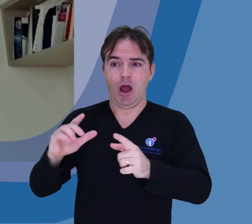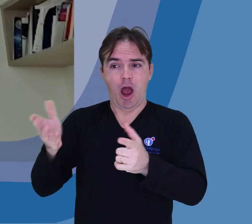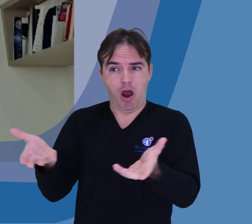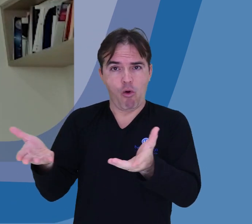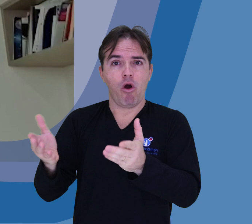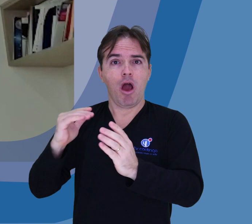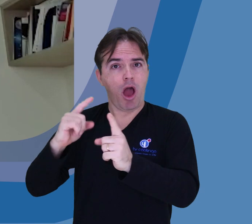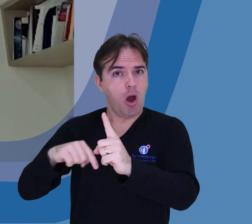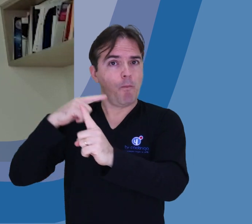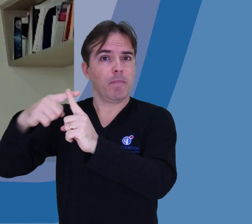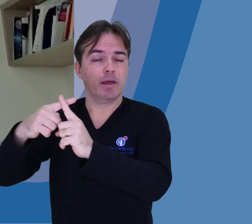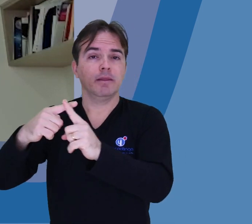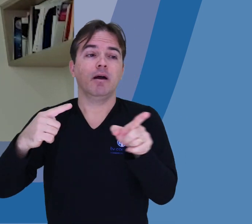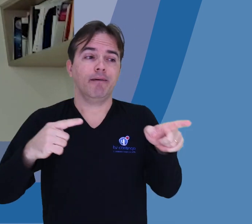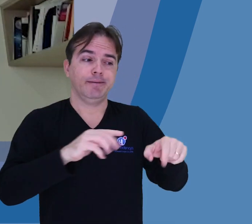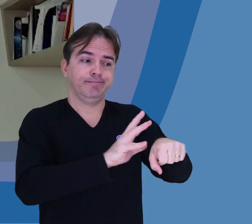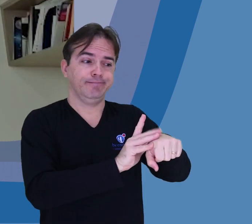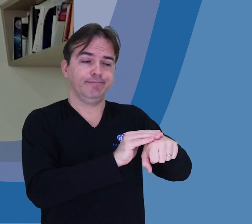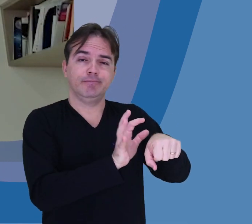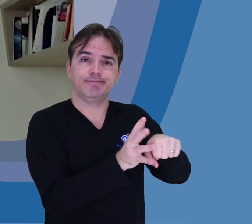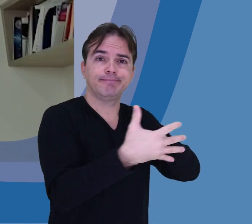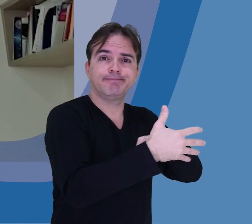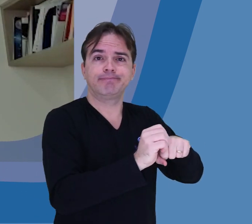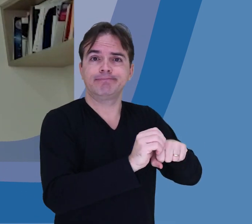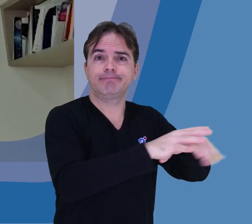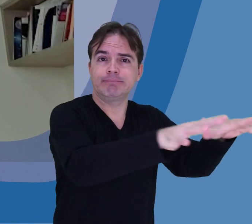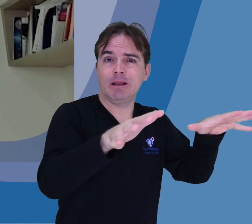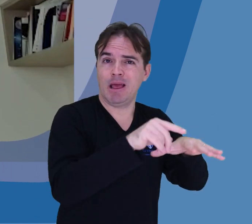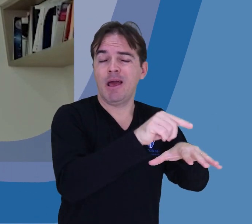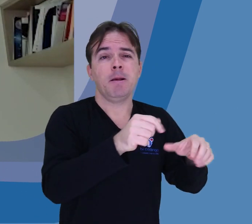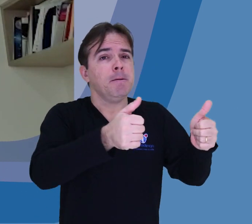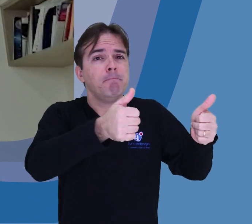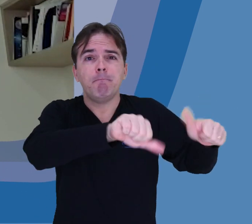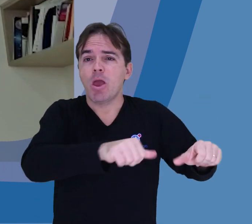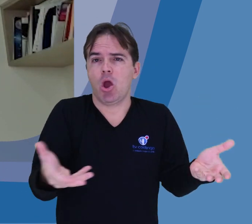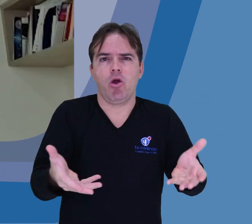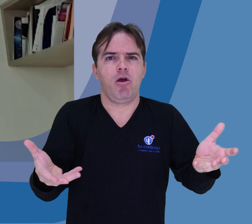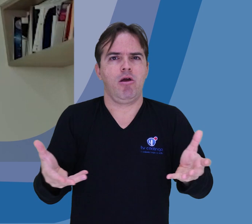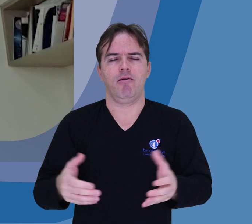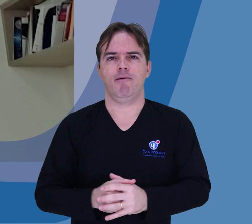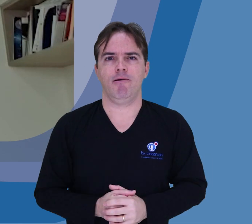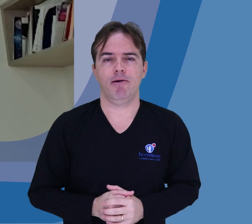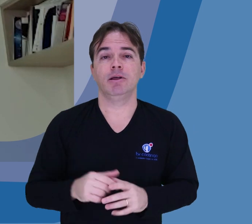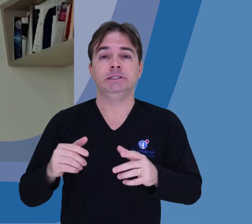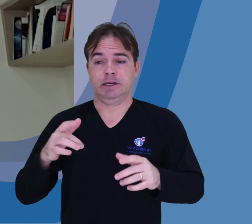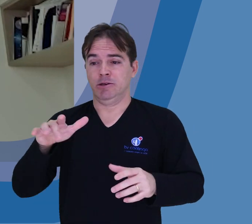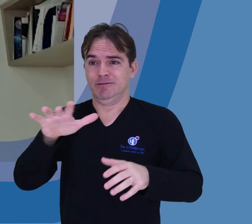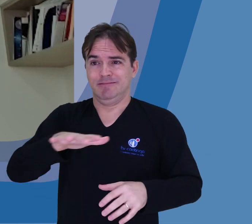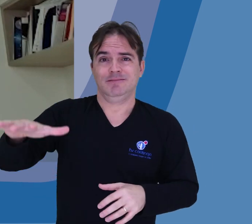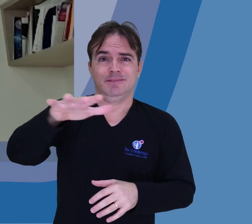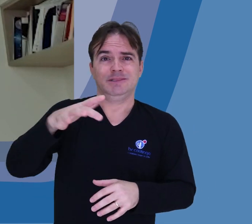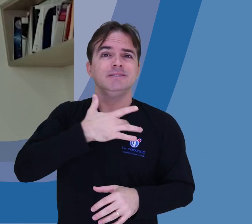que a gente tá vendo causar um estrago gigantesco no nosso sistema de saúde e no mundo né então